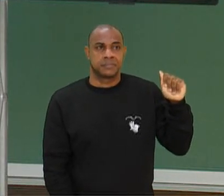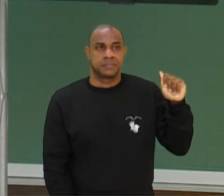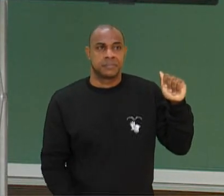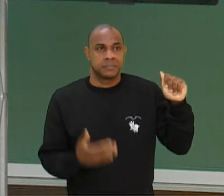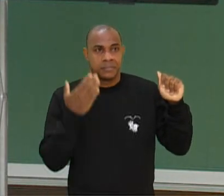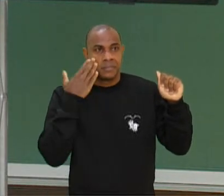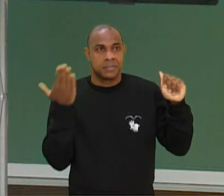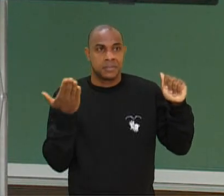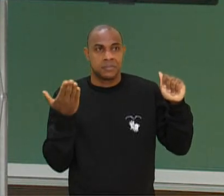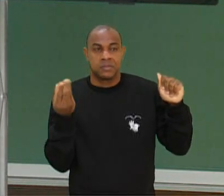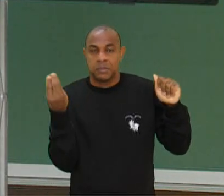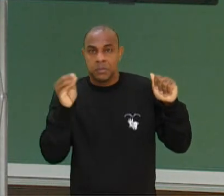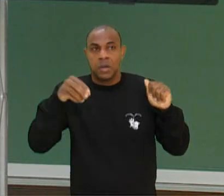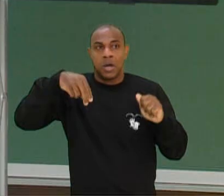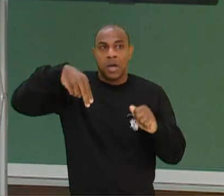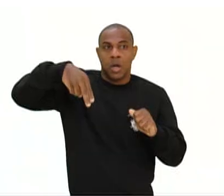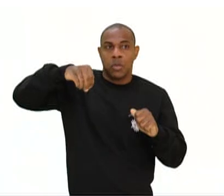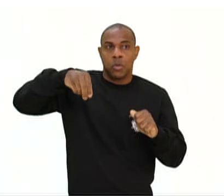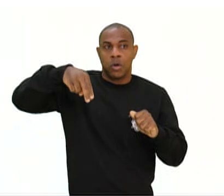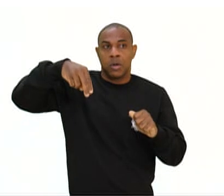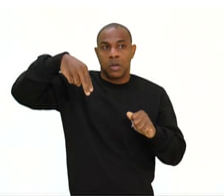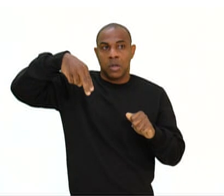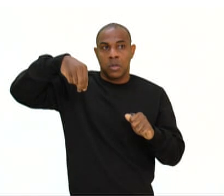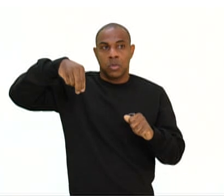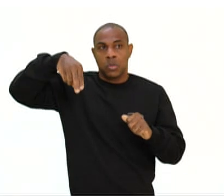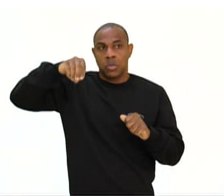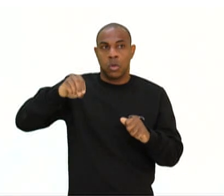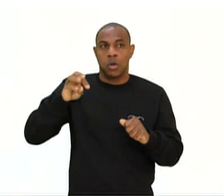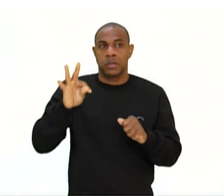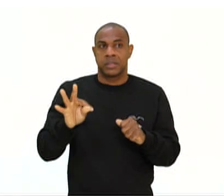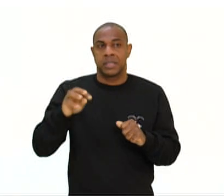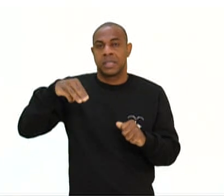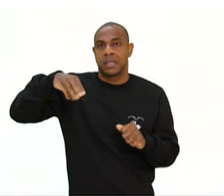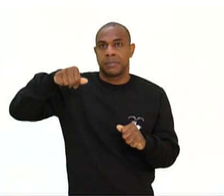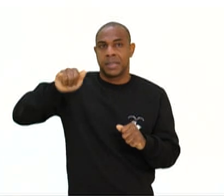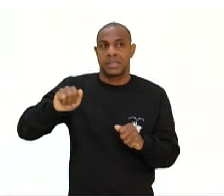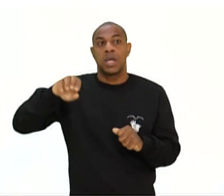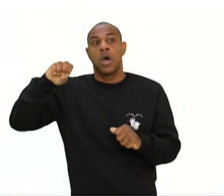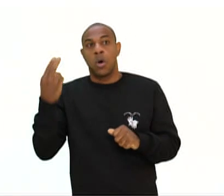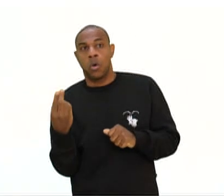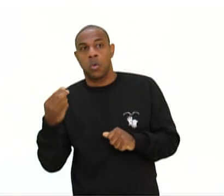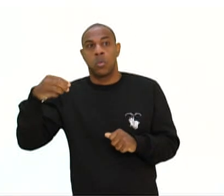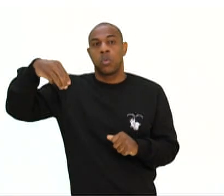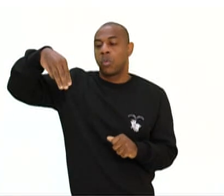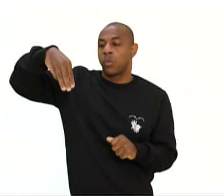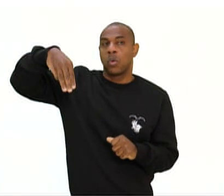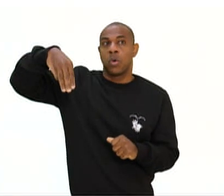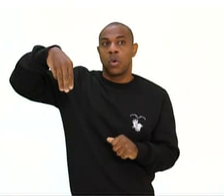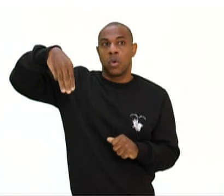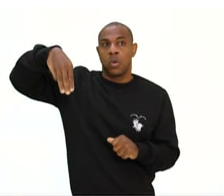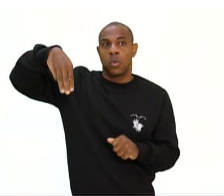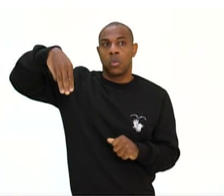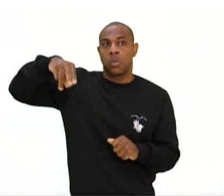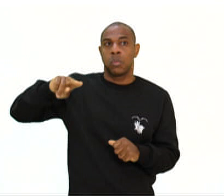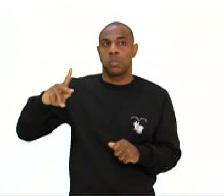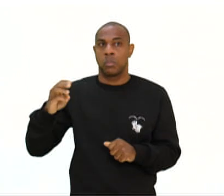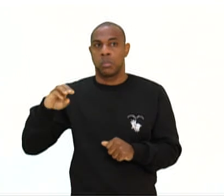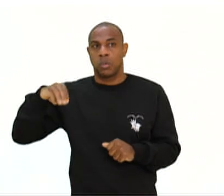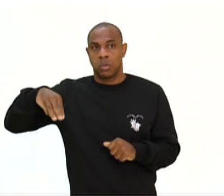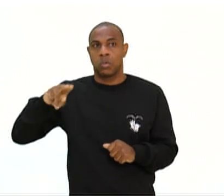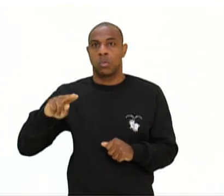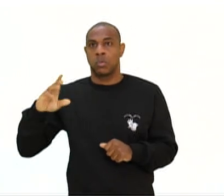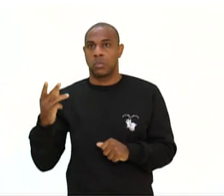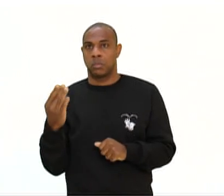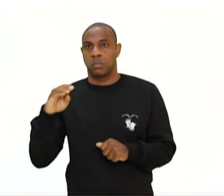many or not much. Então, vocês só vão acrescentar ali, gente. Not many e not much. E depois eu dou a resposta,